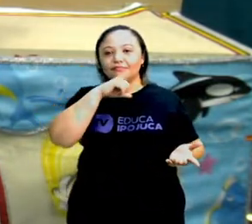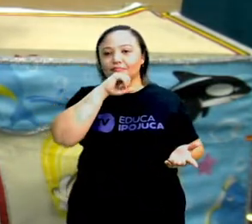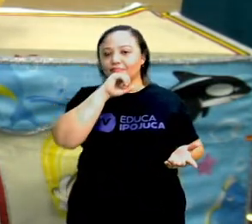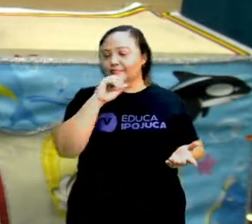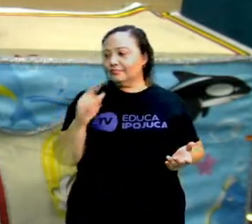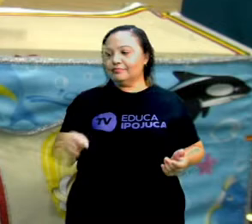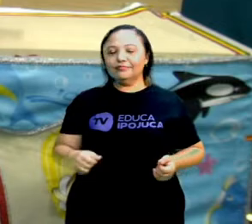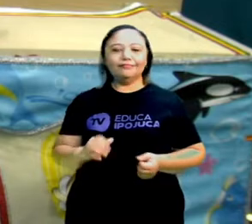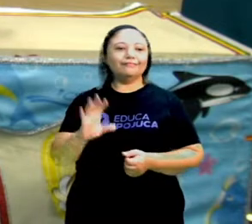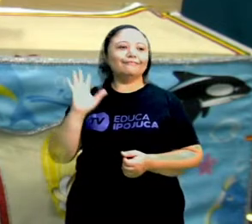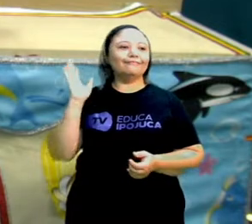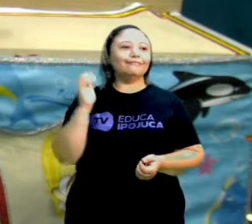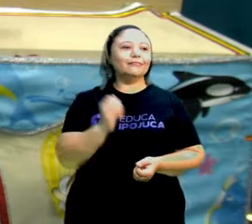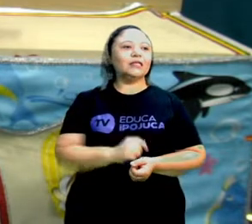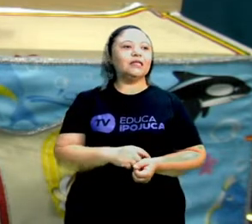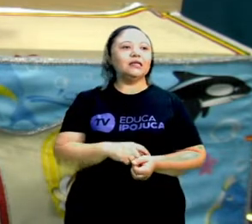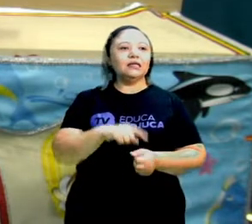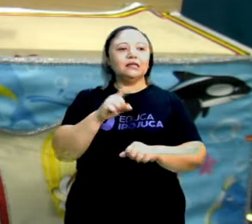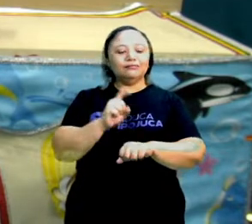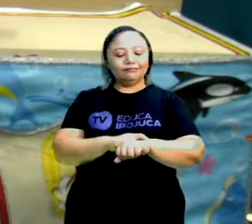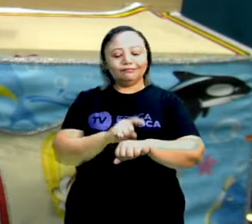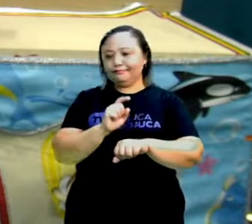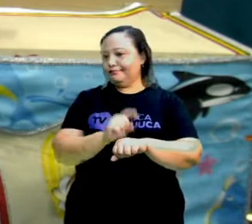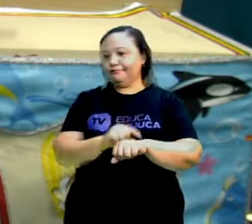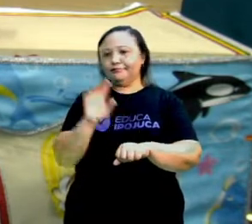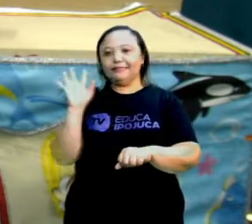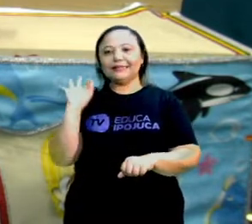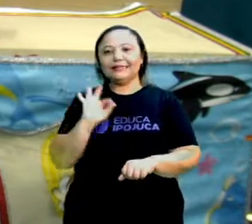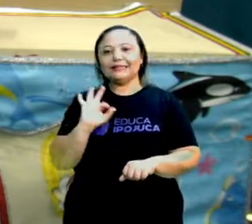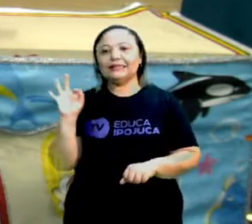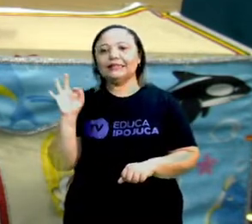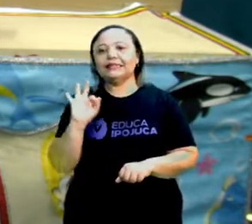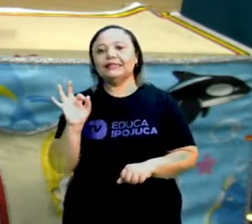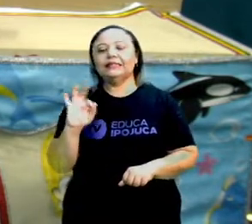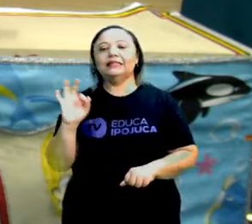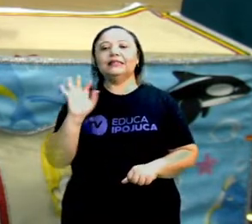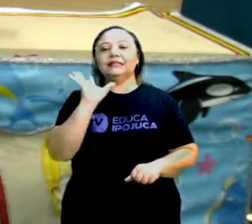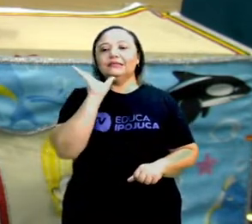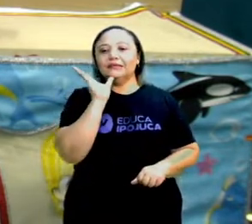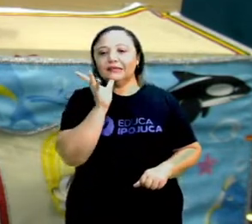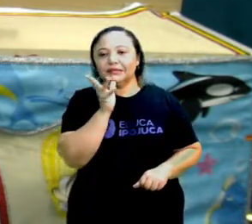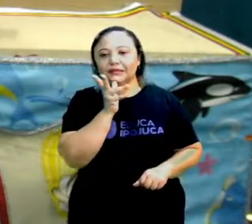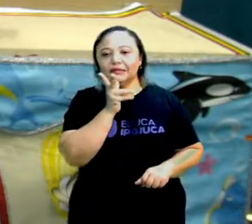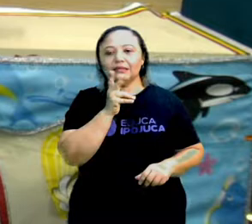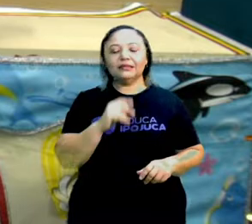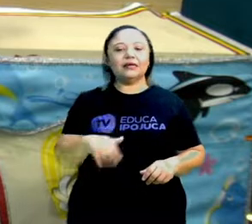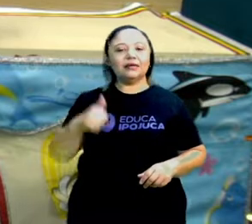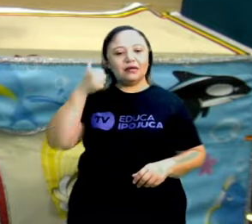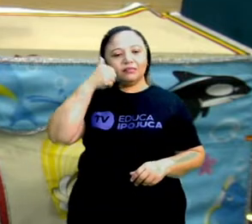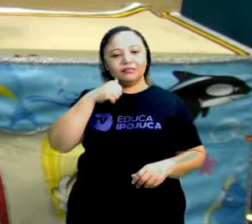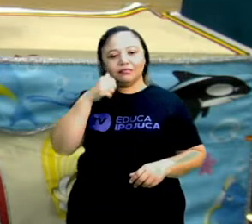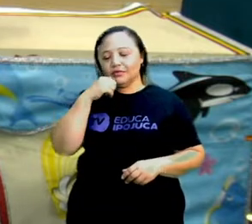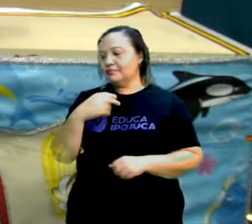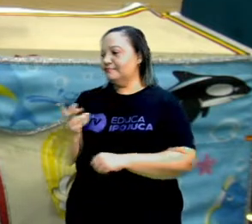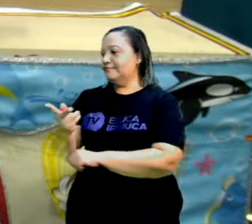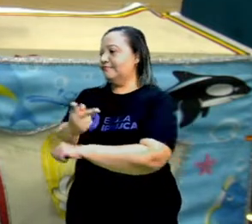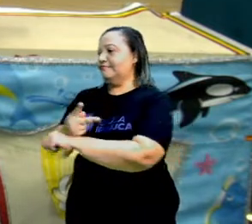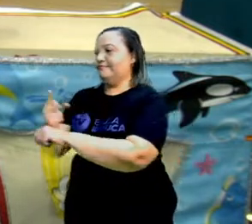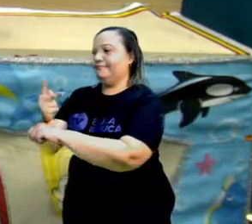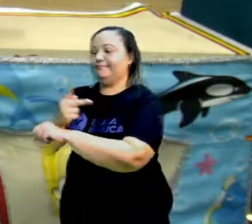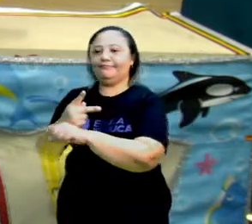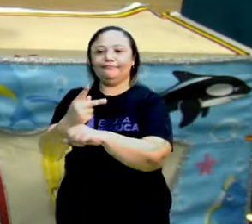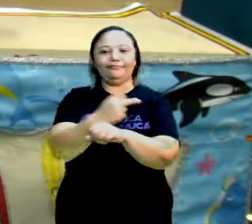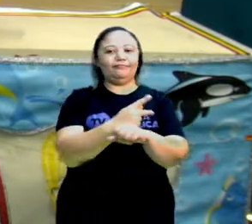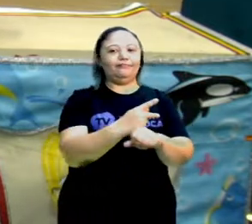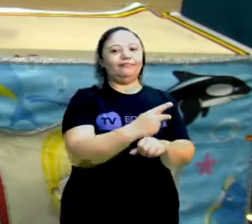vendo que eles demoraram muito a chegar. E nada deles chegar. E a mãe saiu desesperada procurando. Porque mãe é